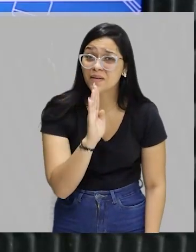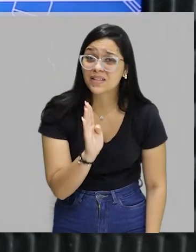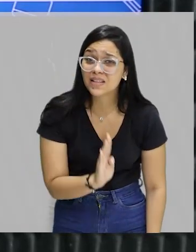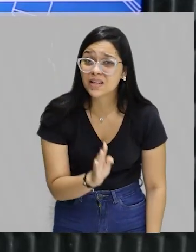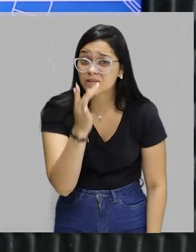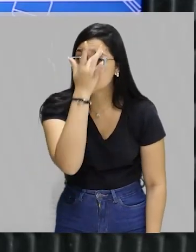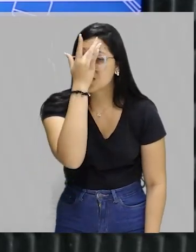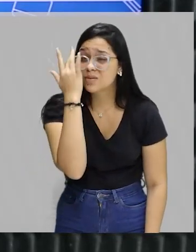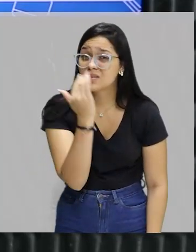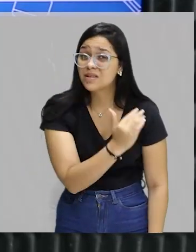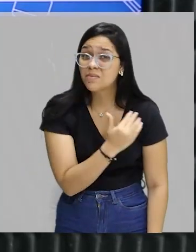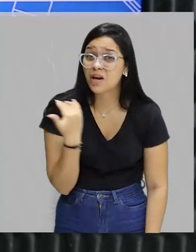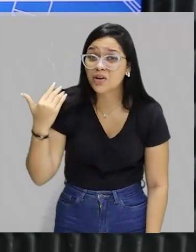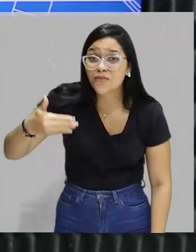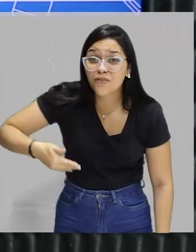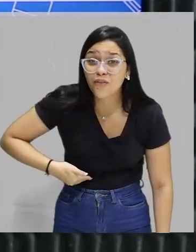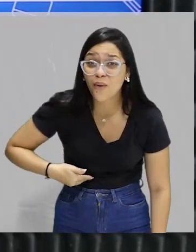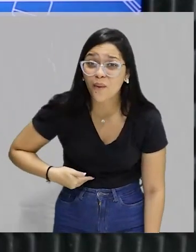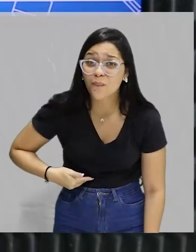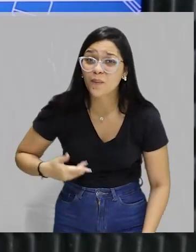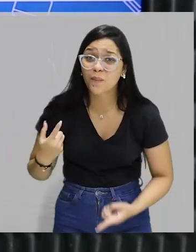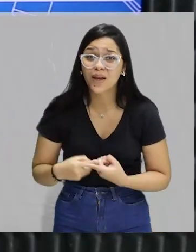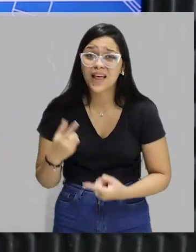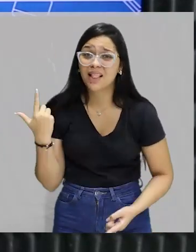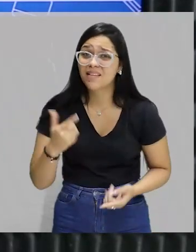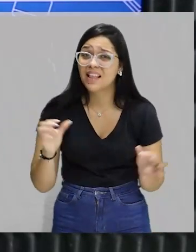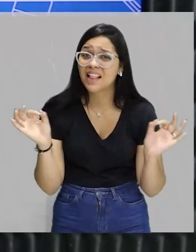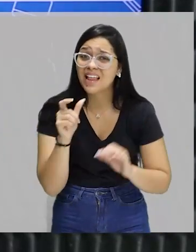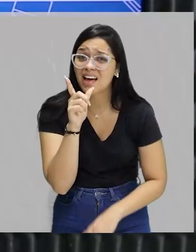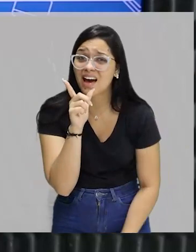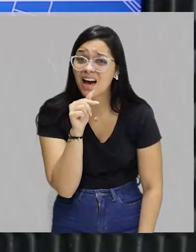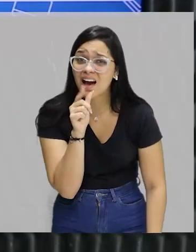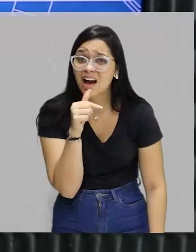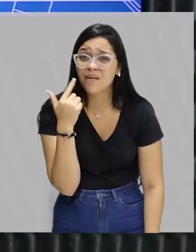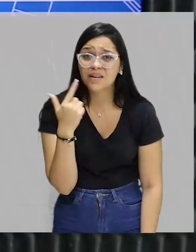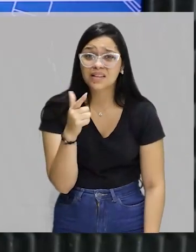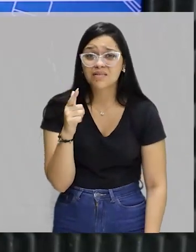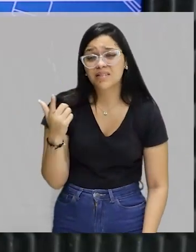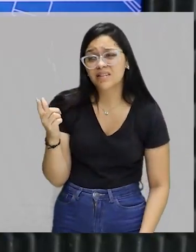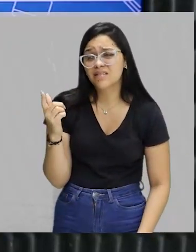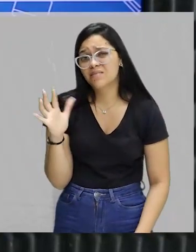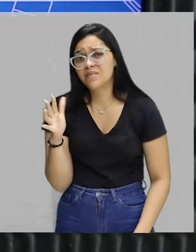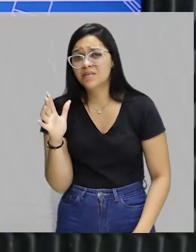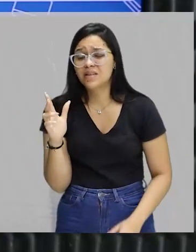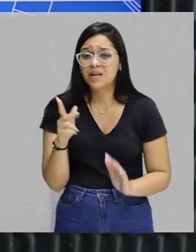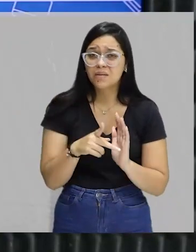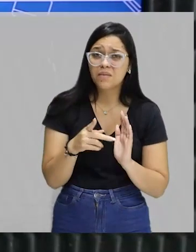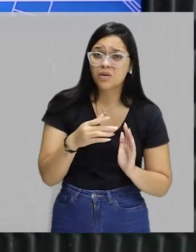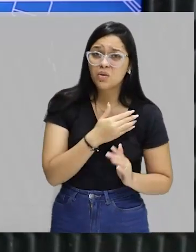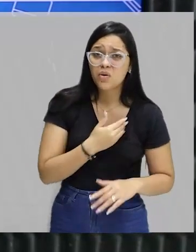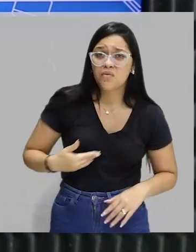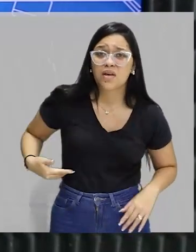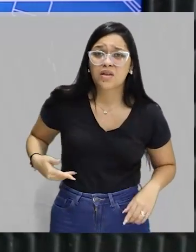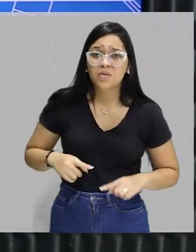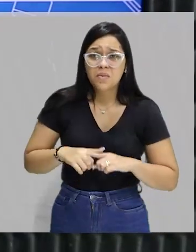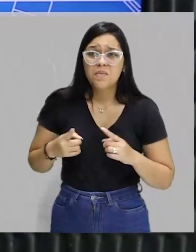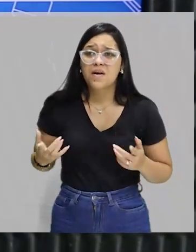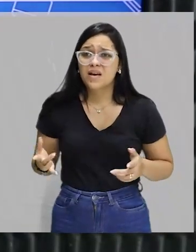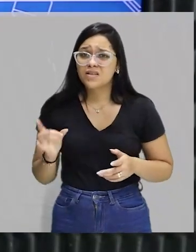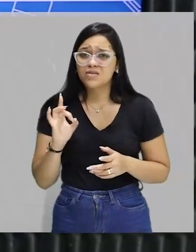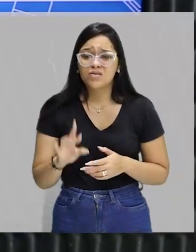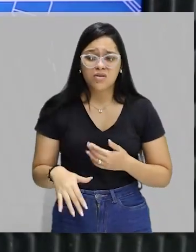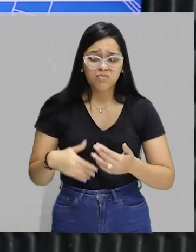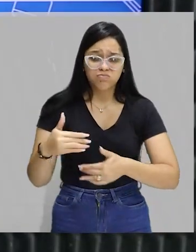de pessoas que morreram de fome porque não tinha água e não tinha, abre aspas, projeto do governo na época, mas só